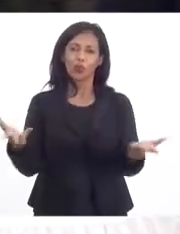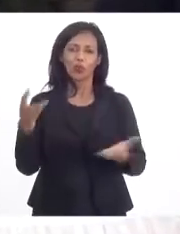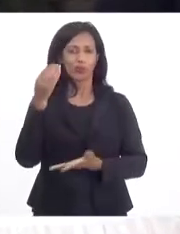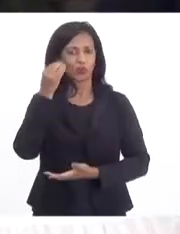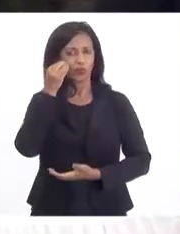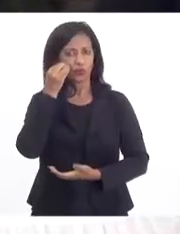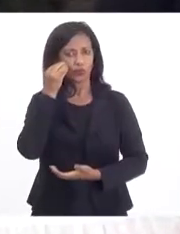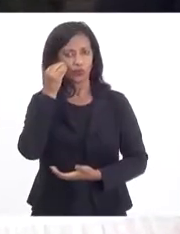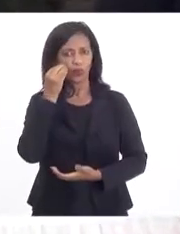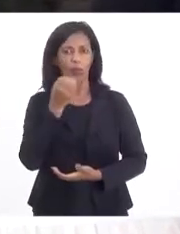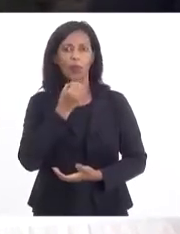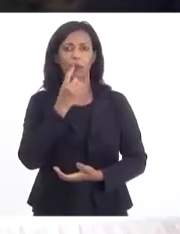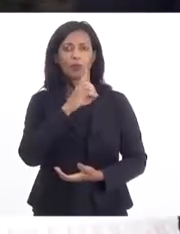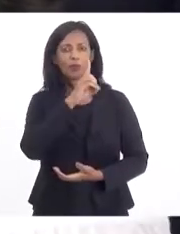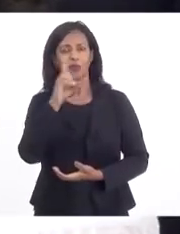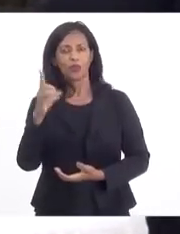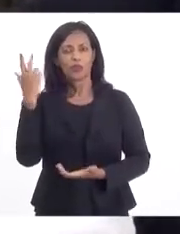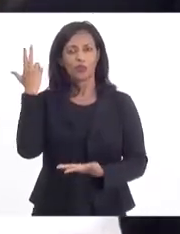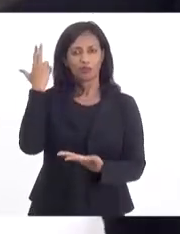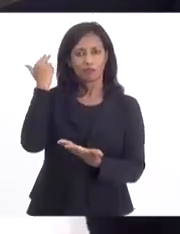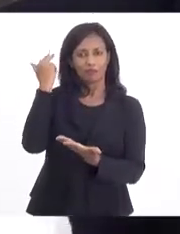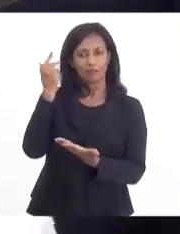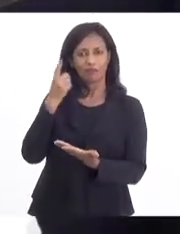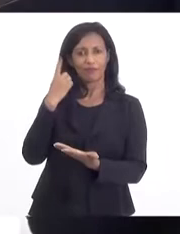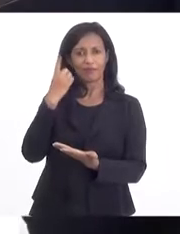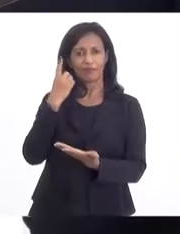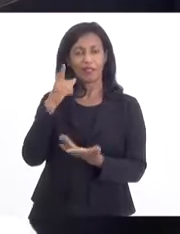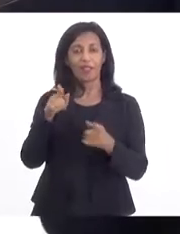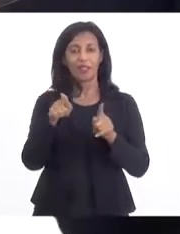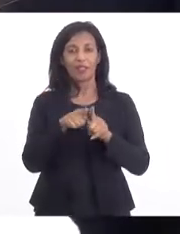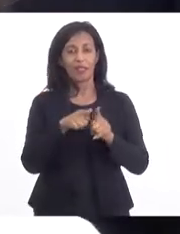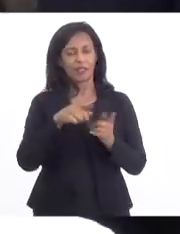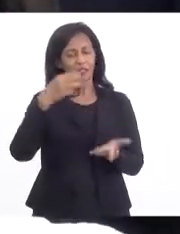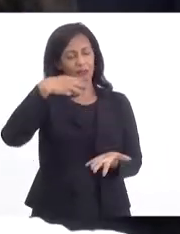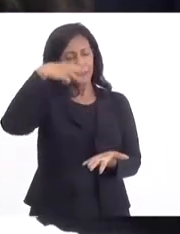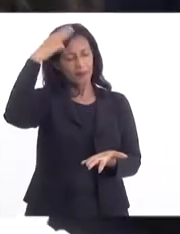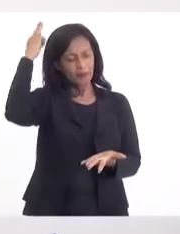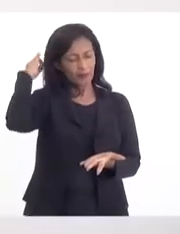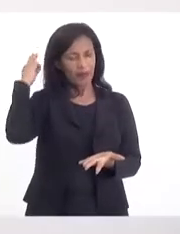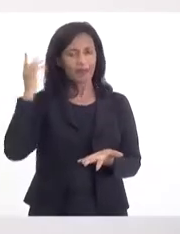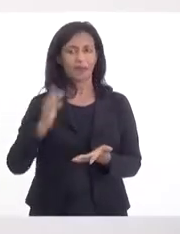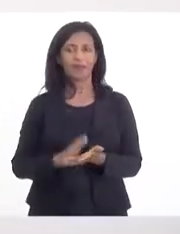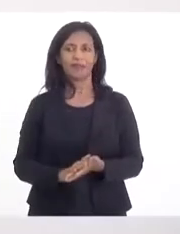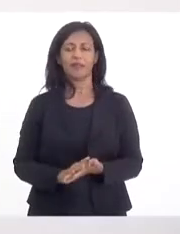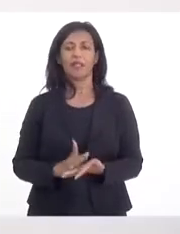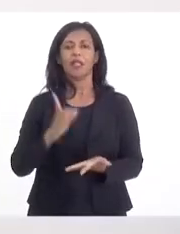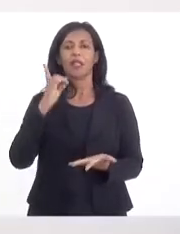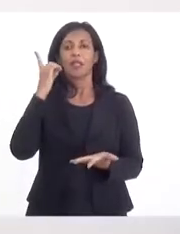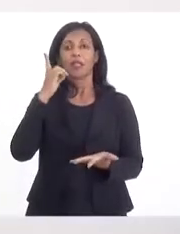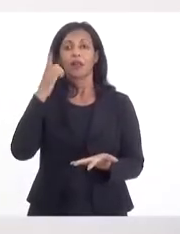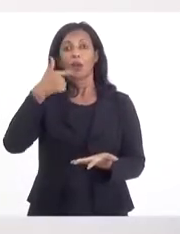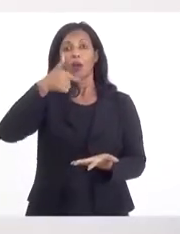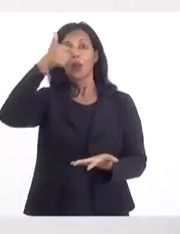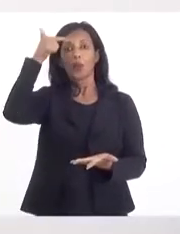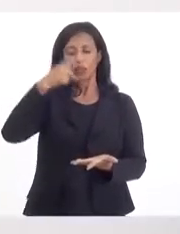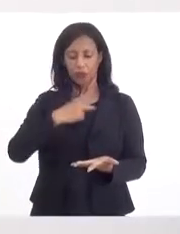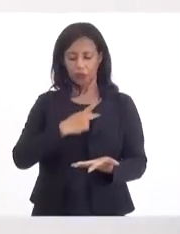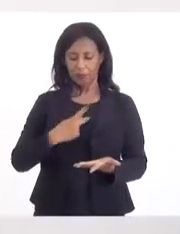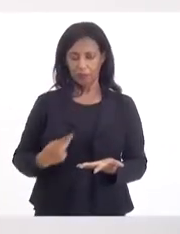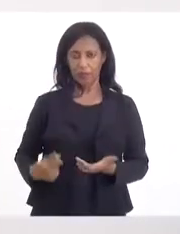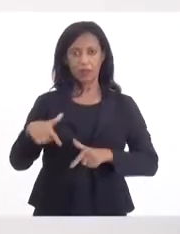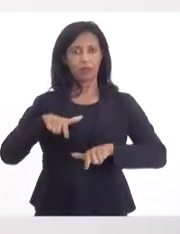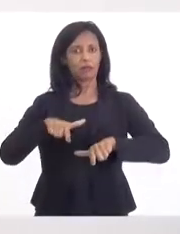Bom dia aos deputados Eliomar Coelho e também Márcio Pacheco. Deputado Luiz Paulo, que preside